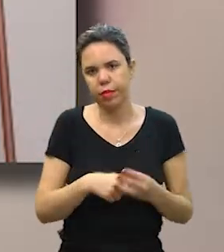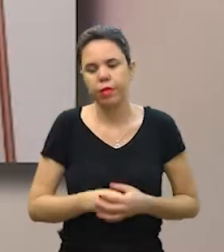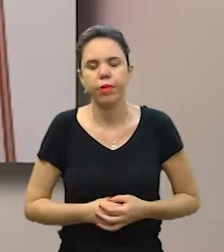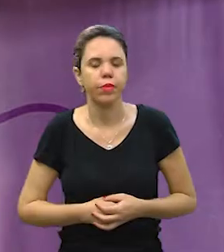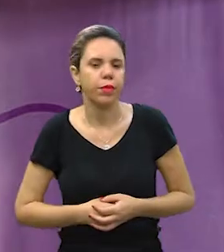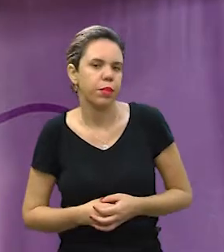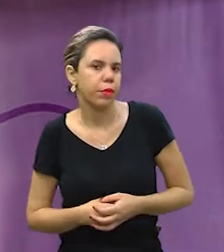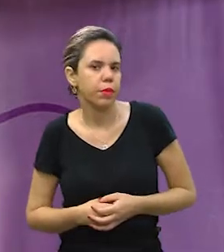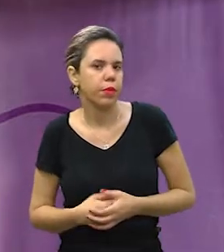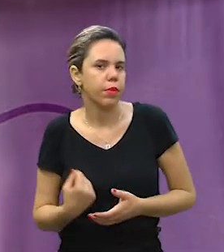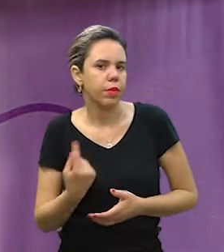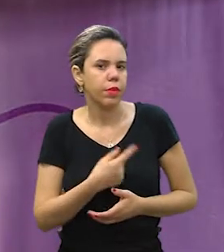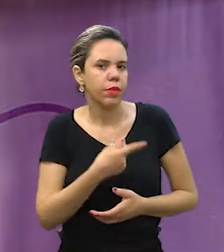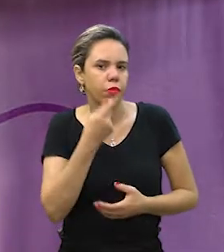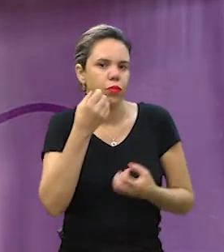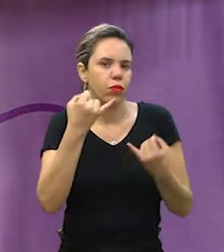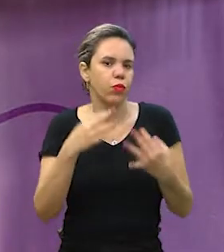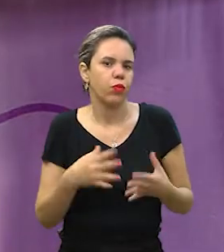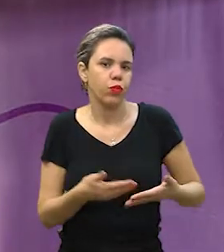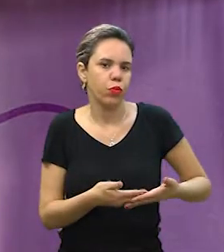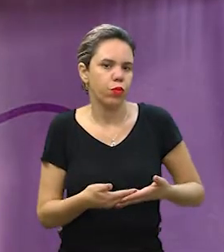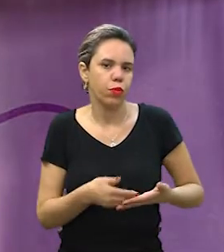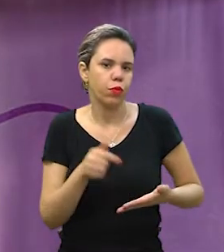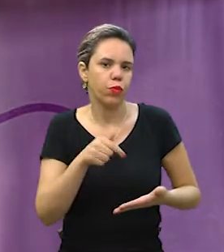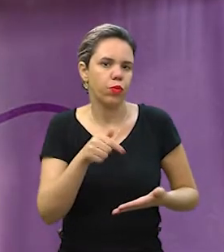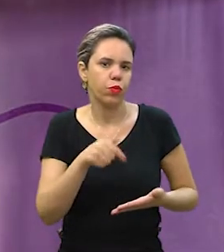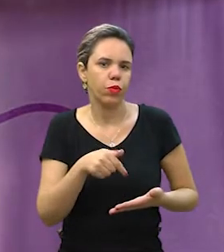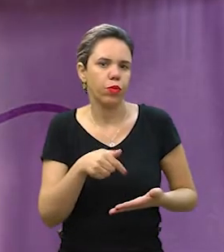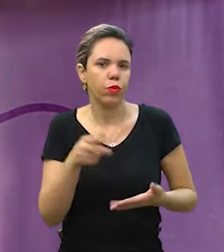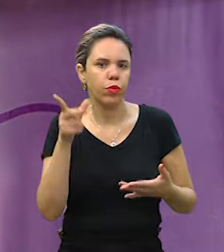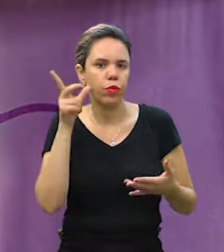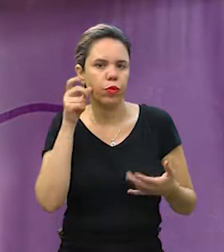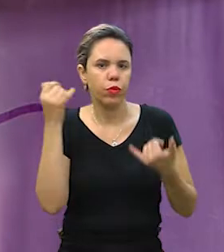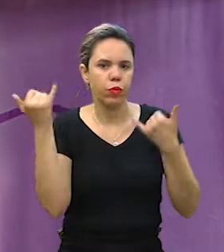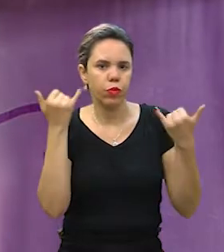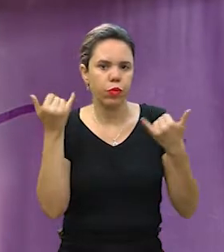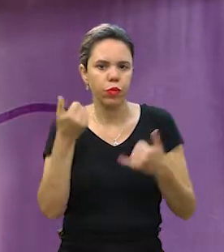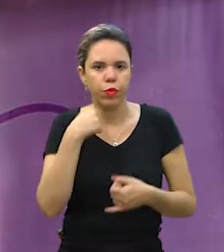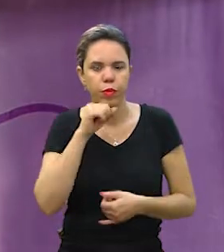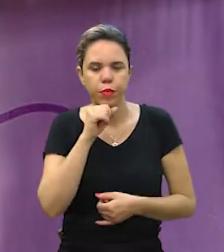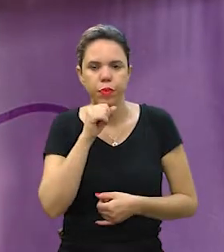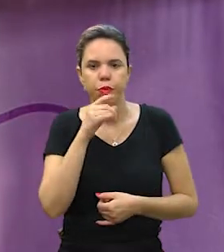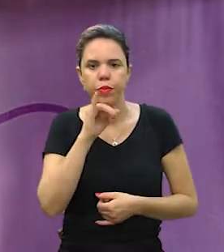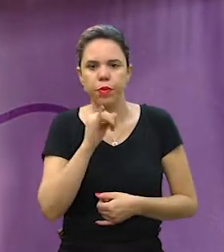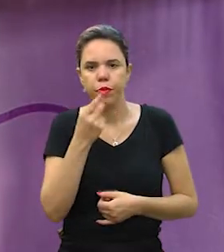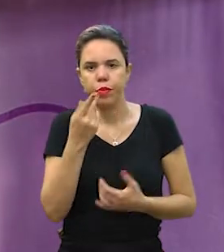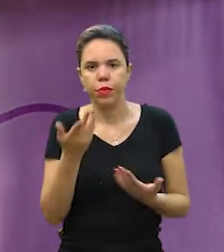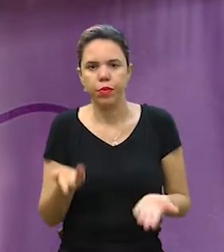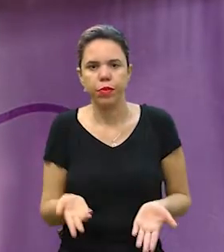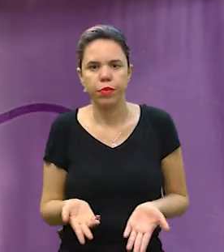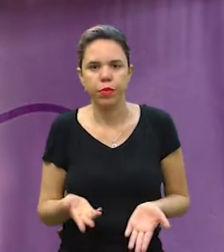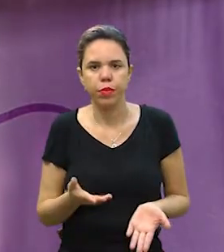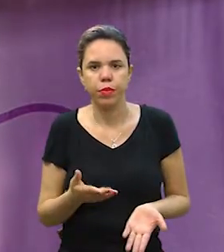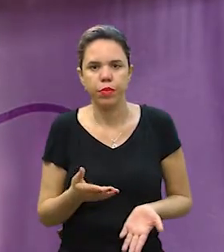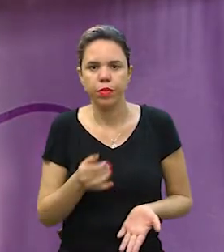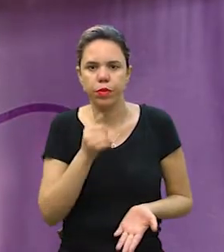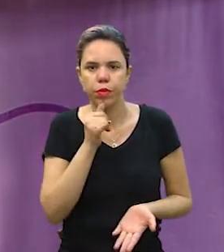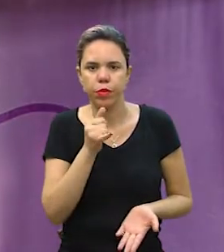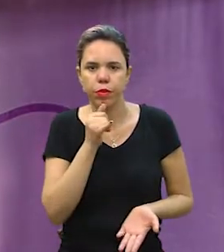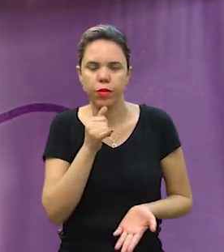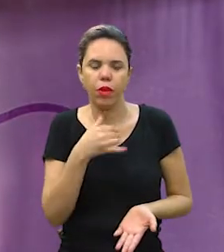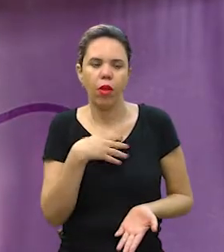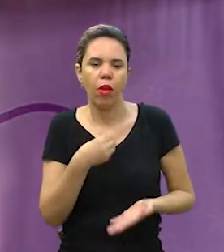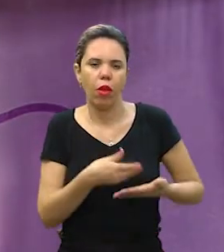bom? A gente está falando aí de bebê, o que a gente escuta muito, mamãe e papai falarem. Meu filho Pois tem é.